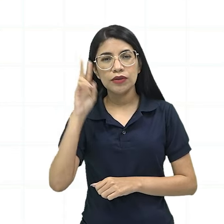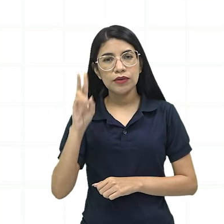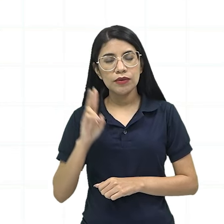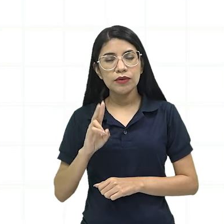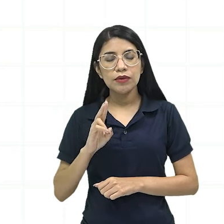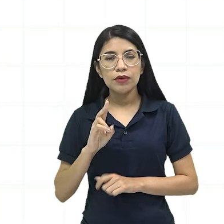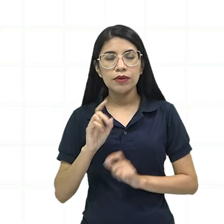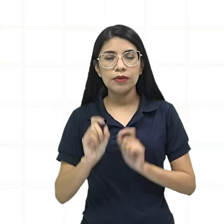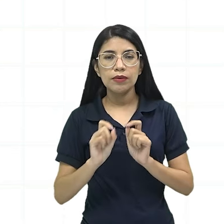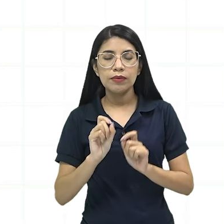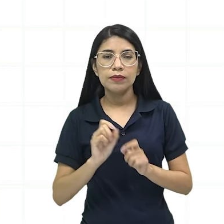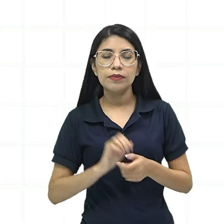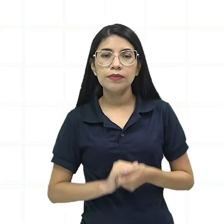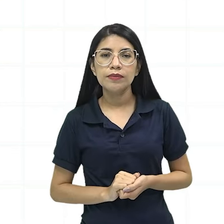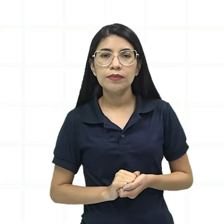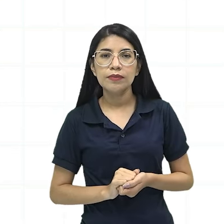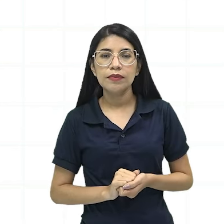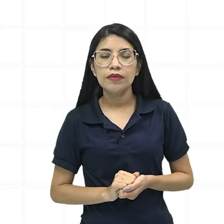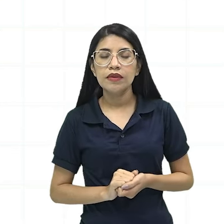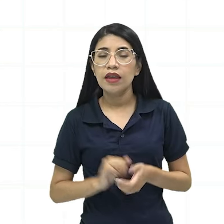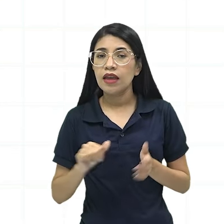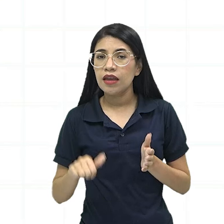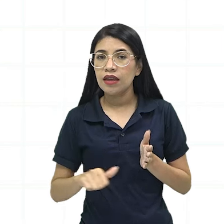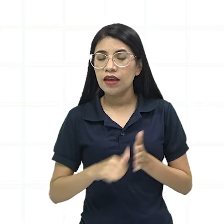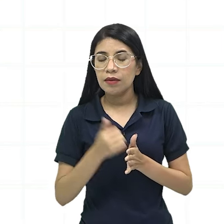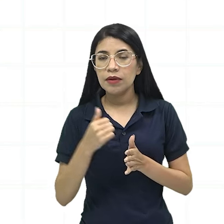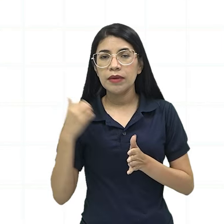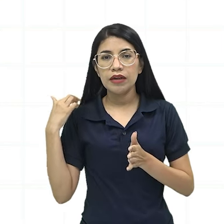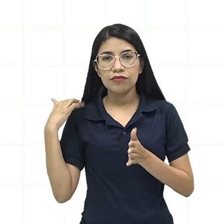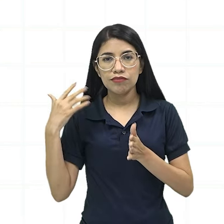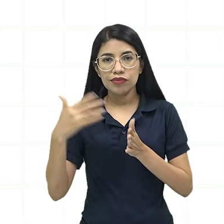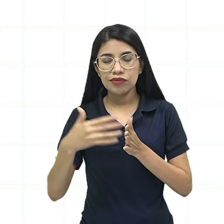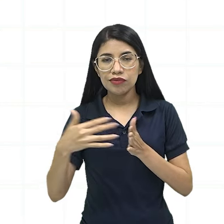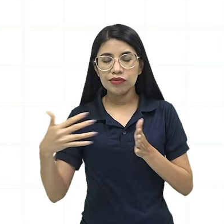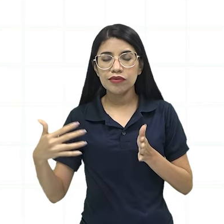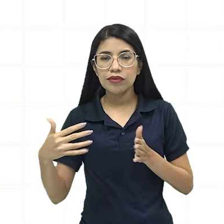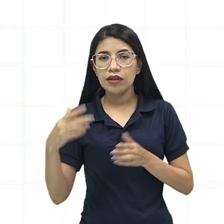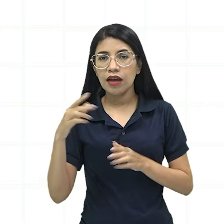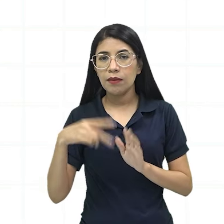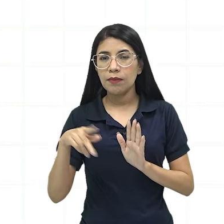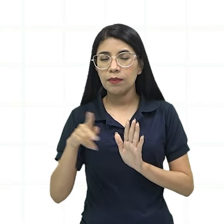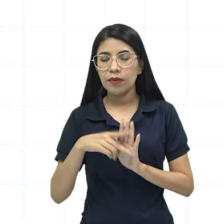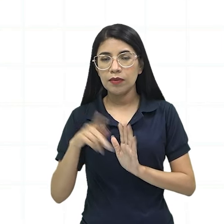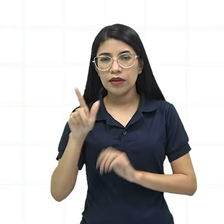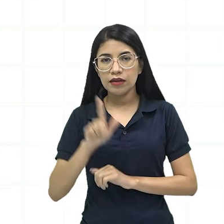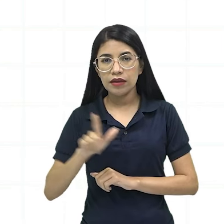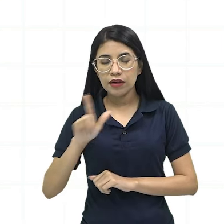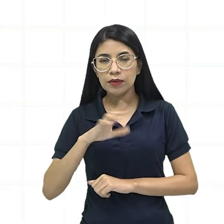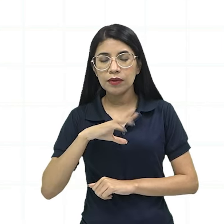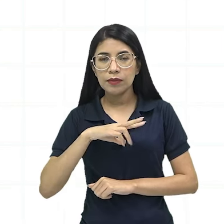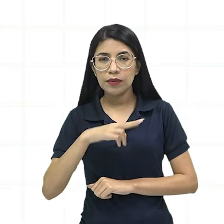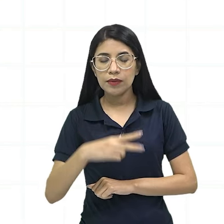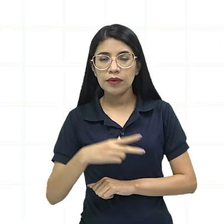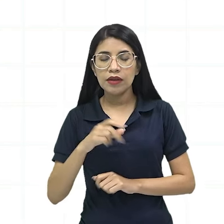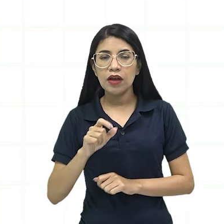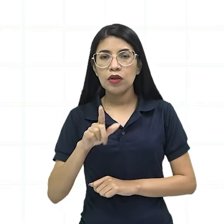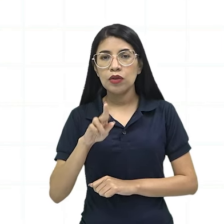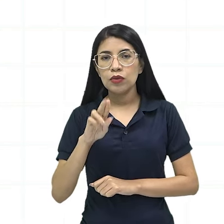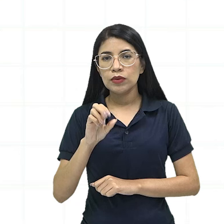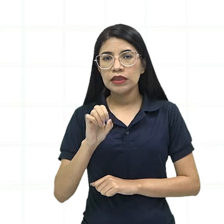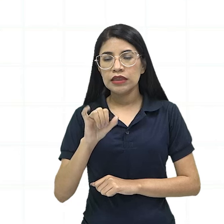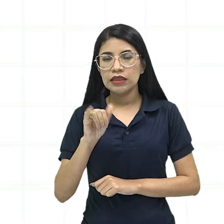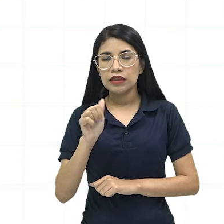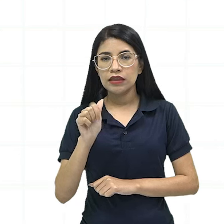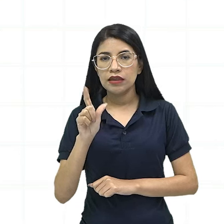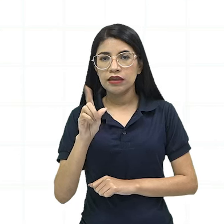é a primeira grande epopeia da literatura em língua portuguesa, os Lusíadas,